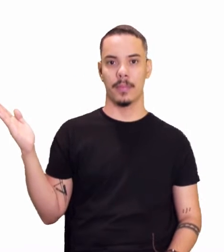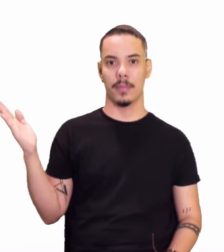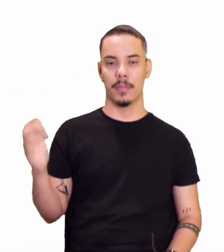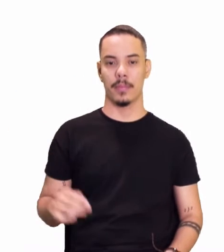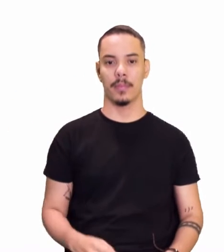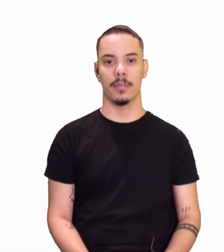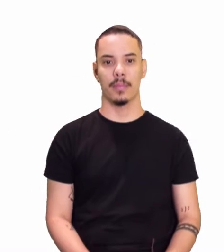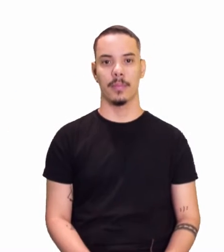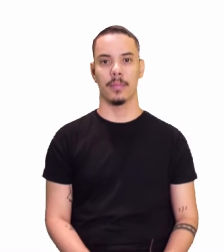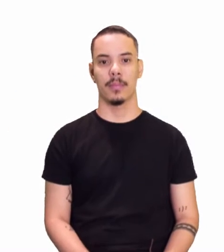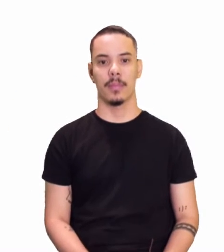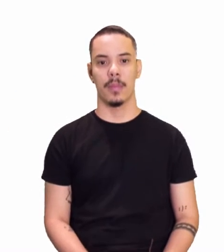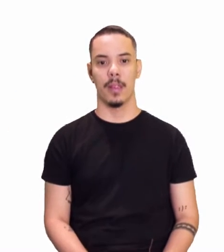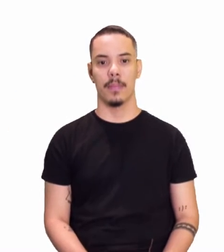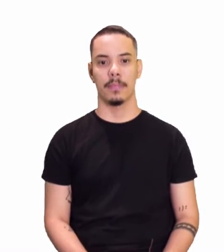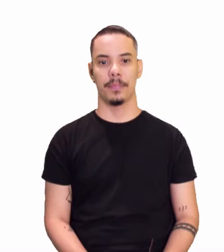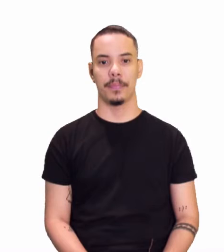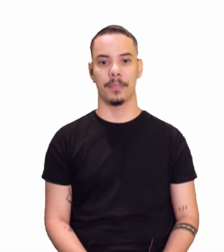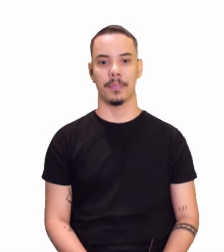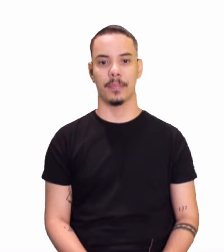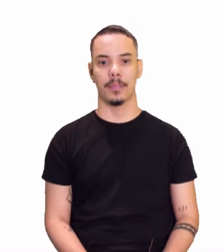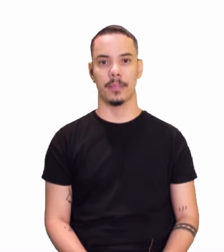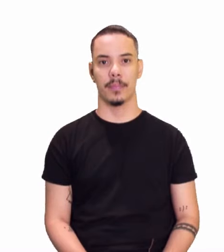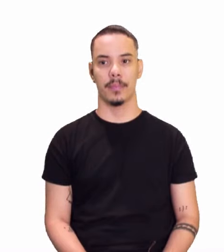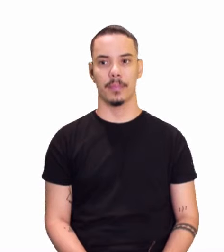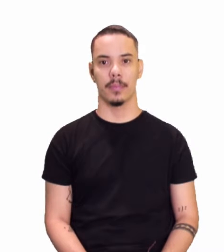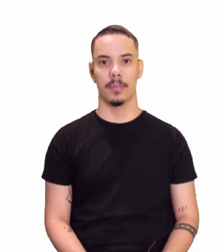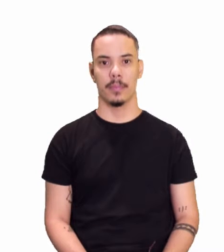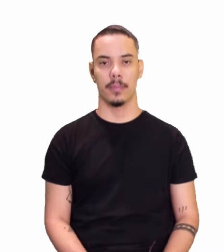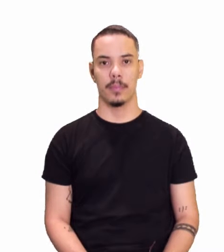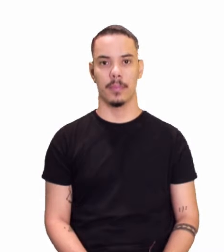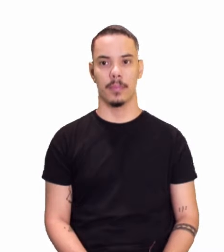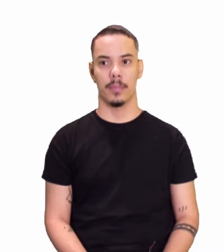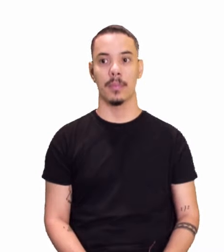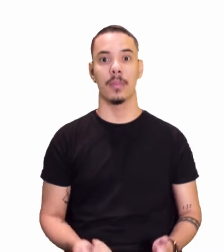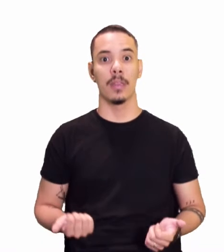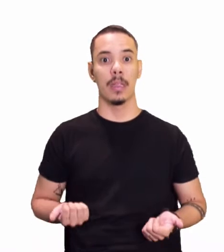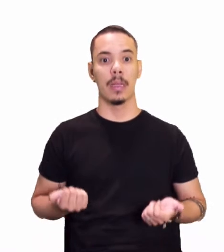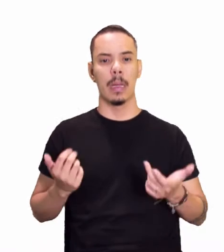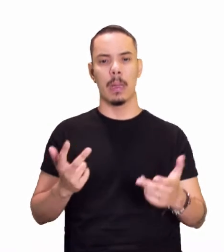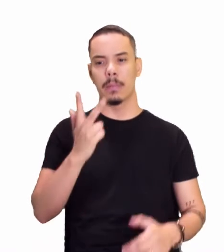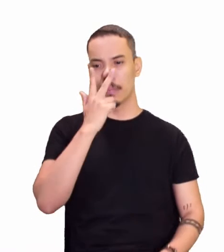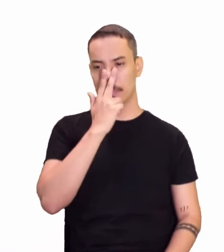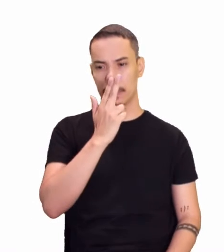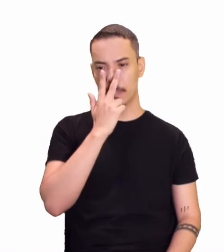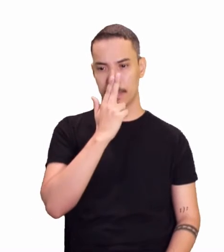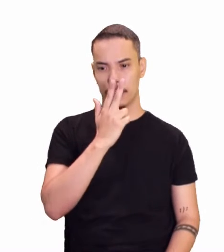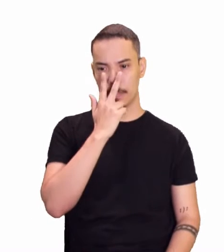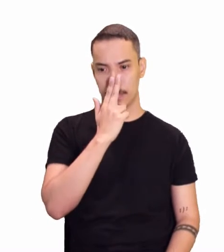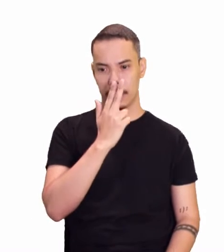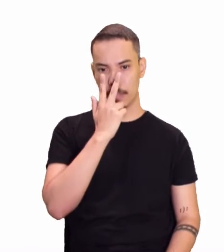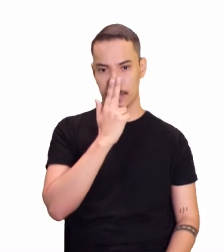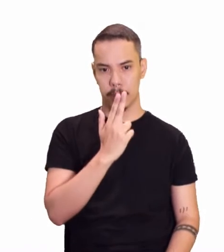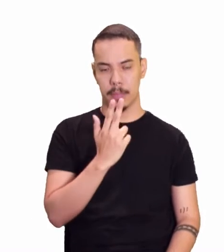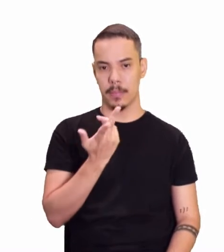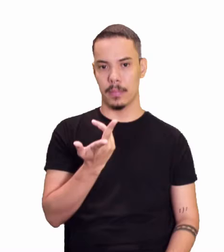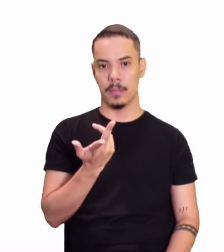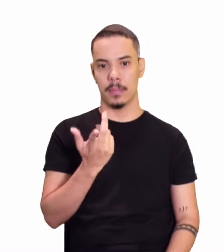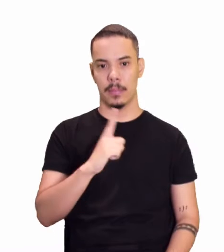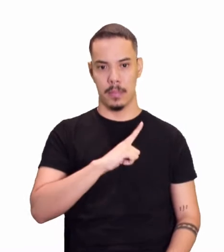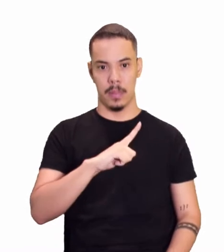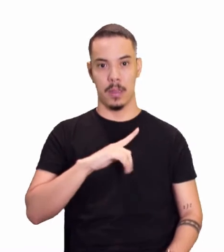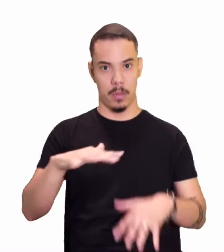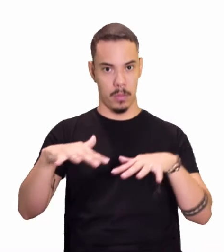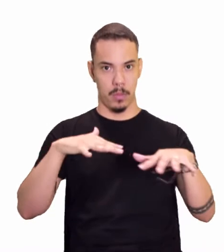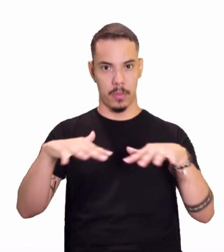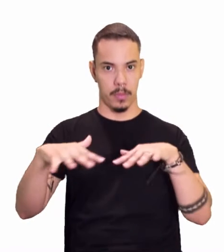vai, centraliza. Então, o que acontece? Temos a impressão, de que está em movimento,